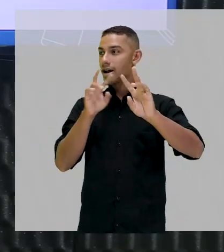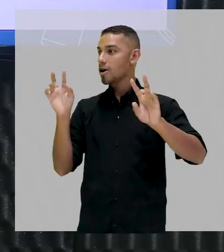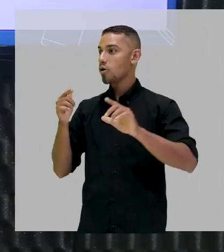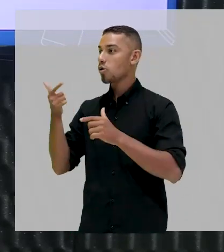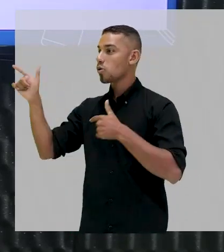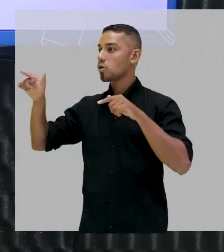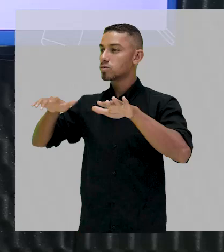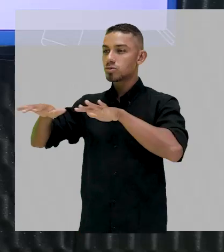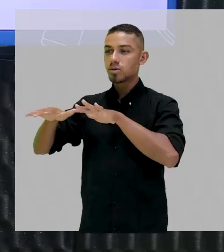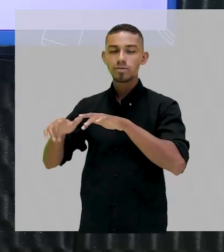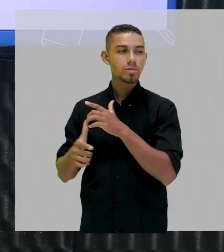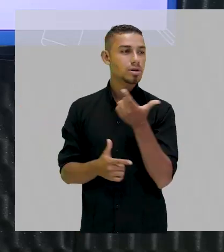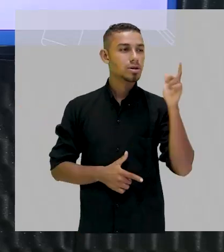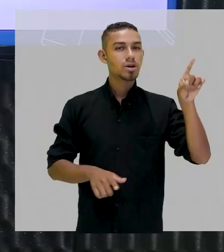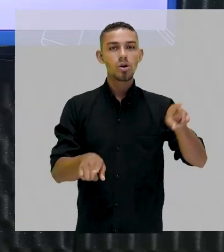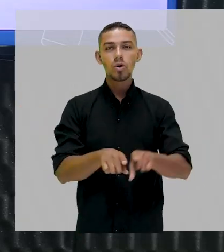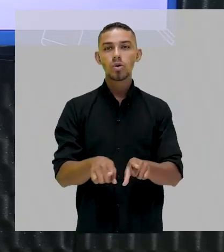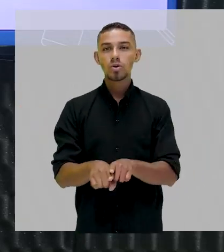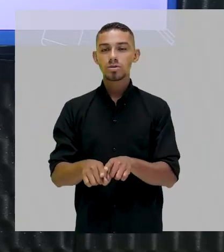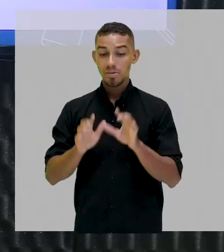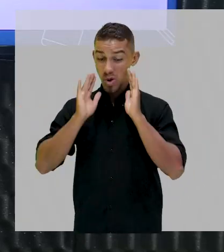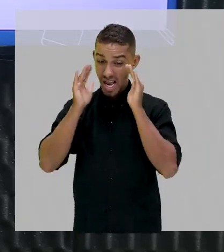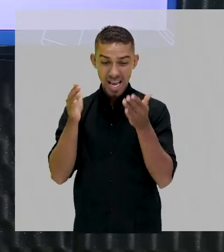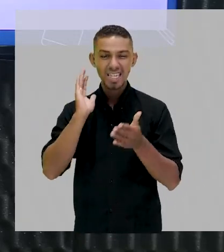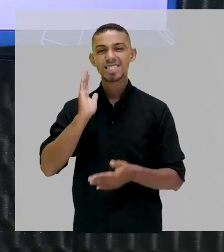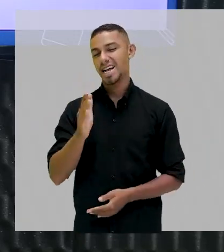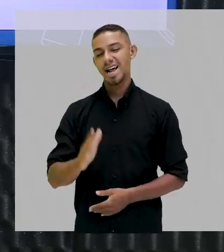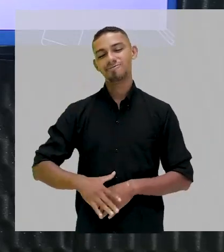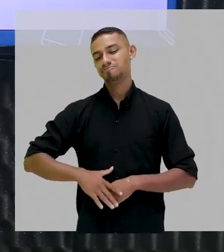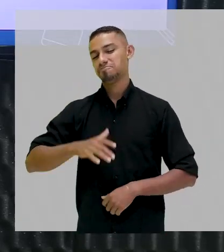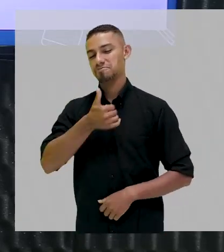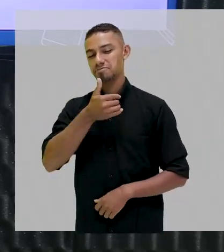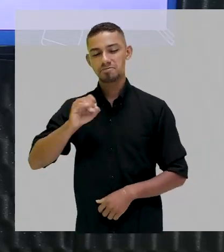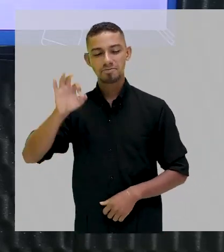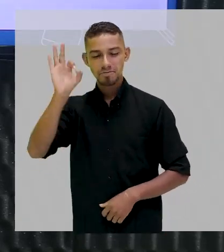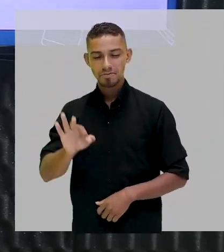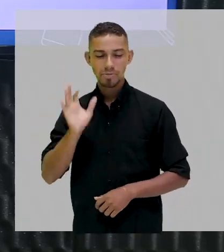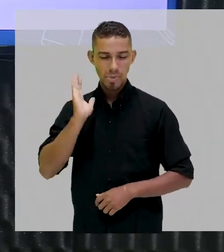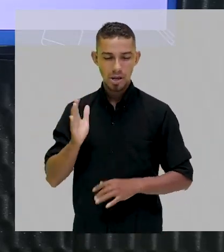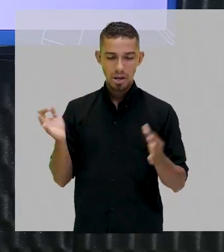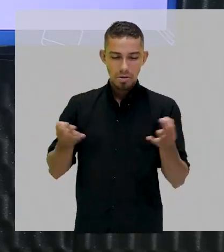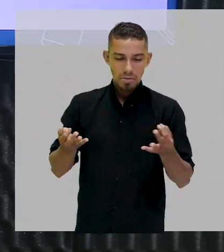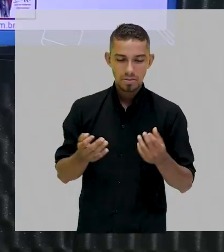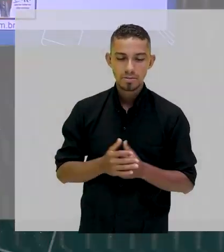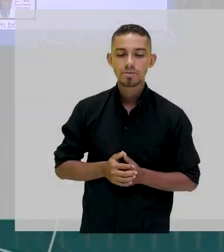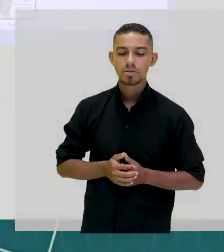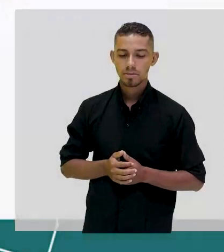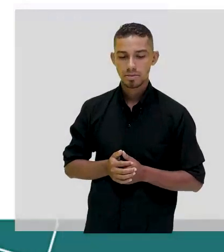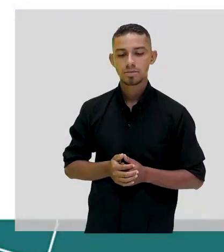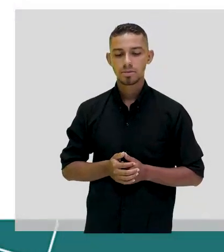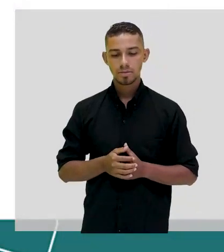uma movimentação que está acontecendo ali em quadra. Esse gesto motor ele já está automático.